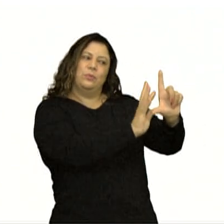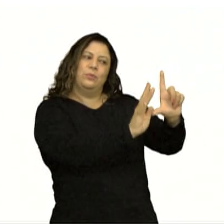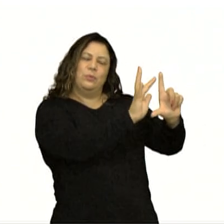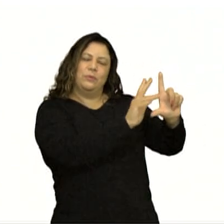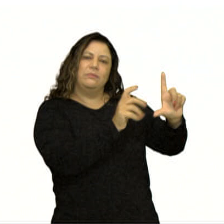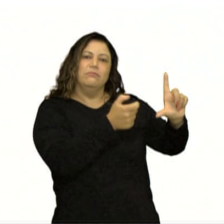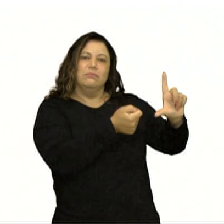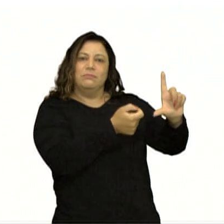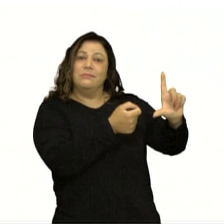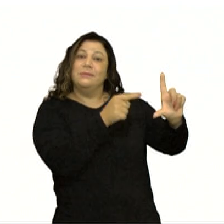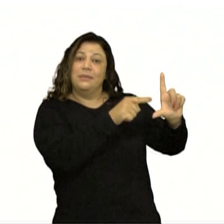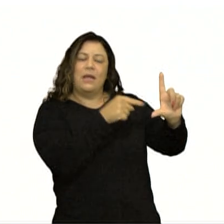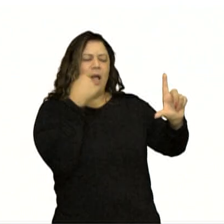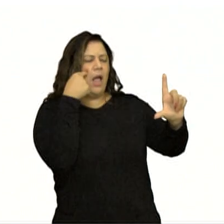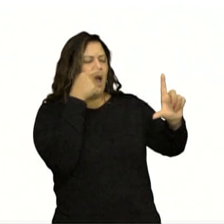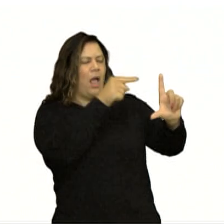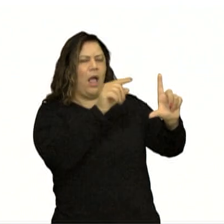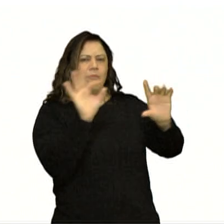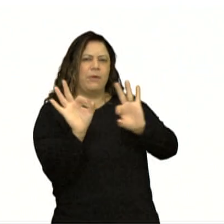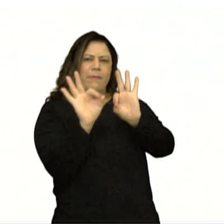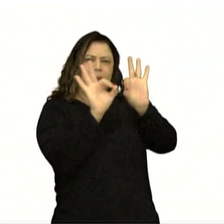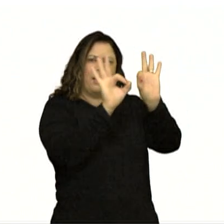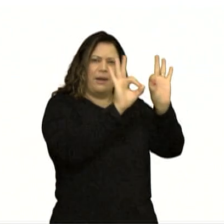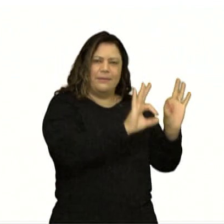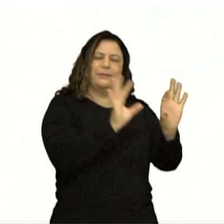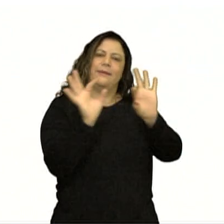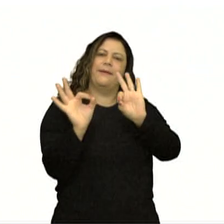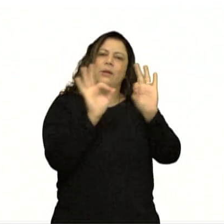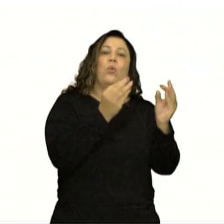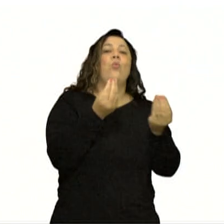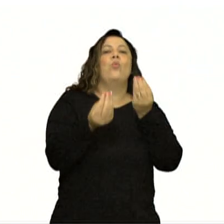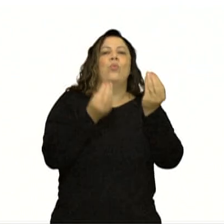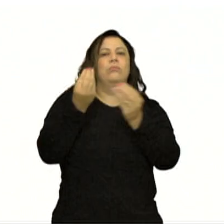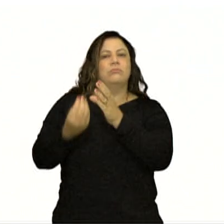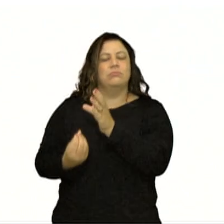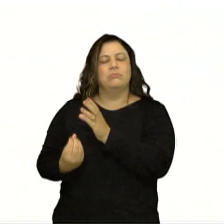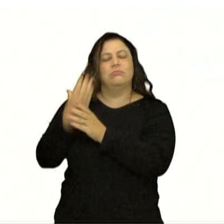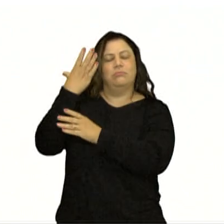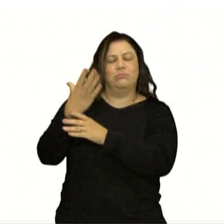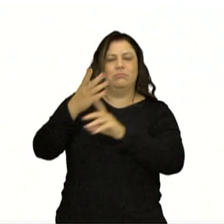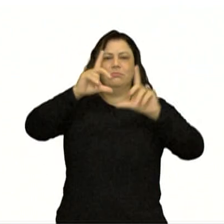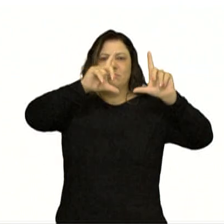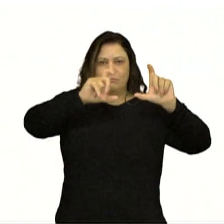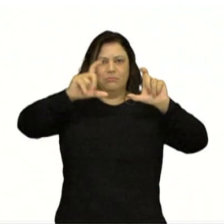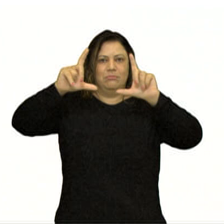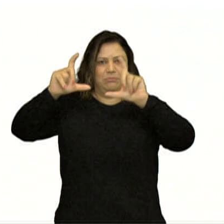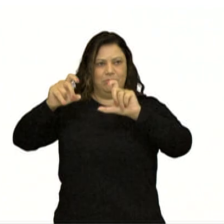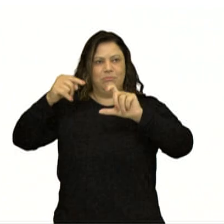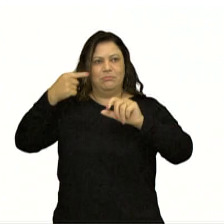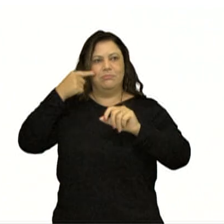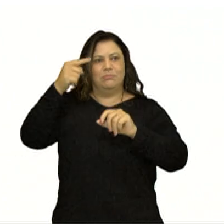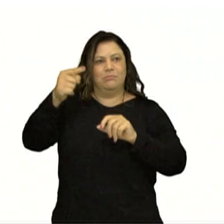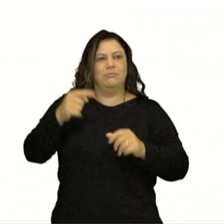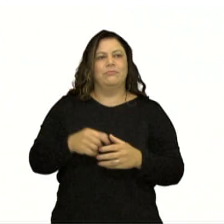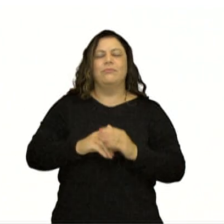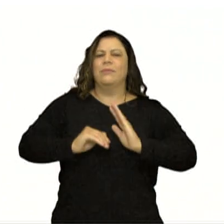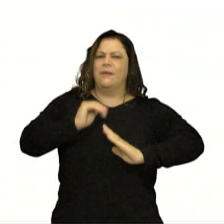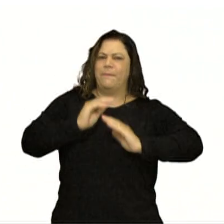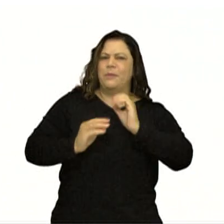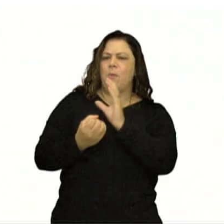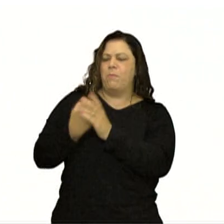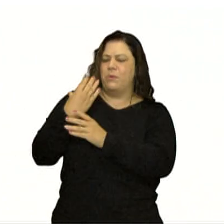Code do seu celular, para ver o passo a passo de como criar uma câmera Pinhole e produzir